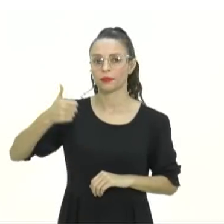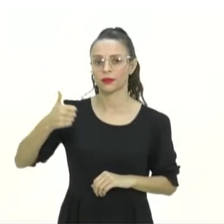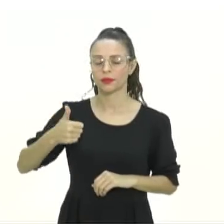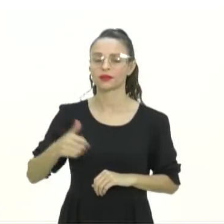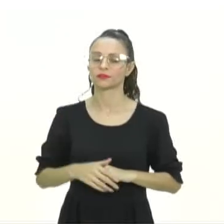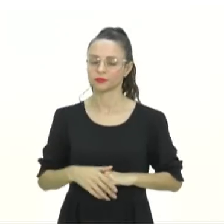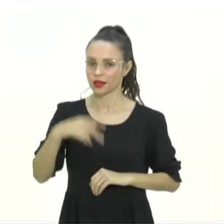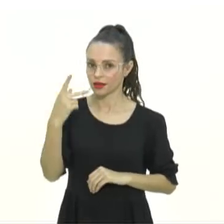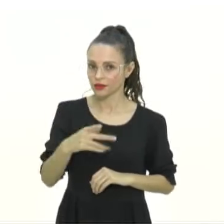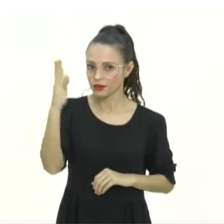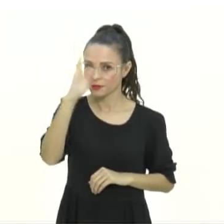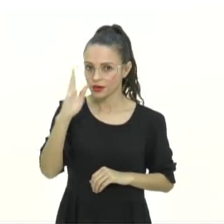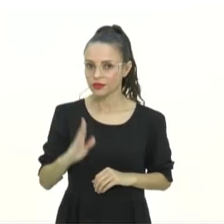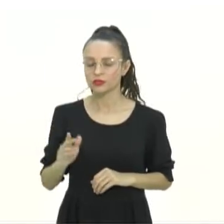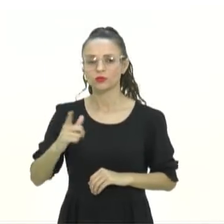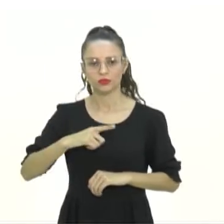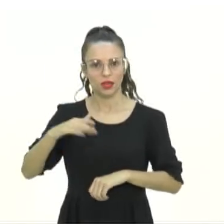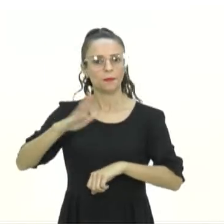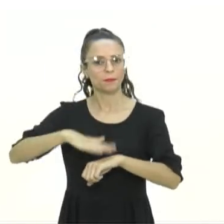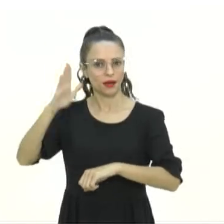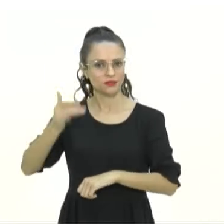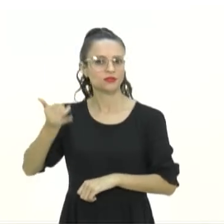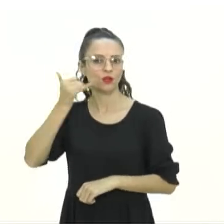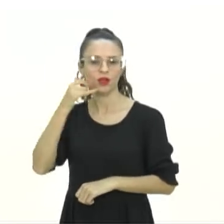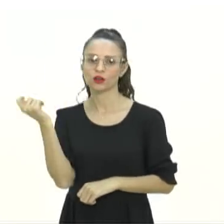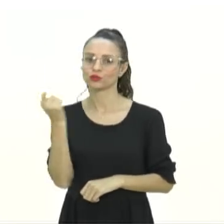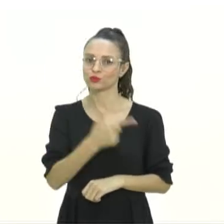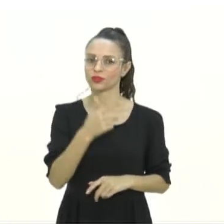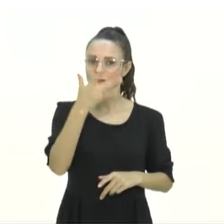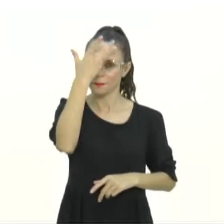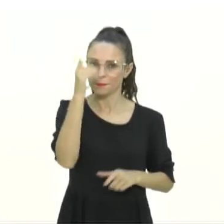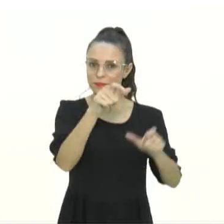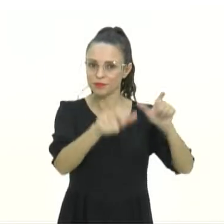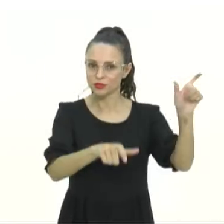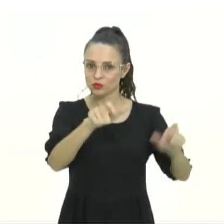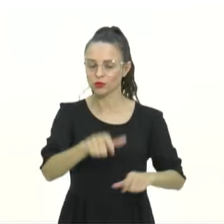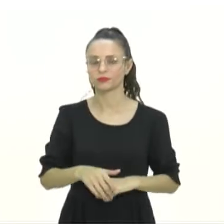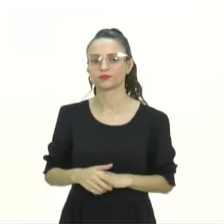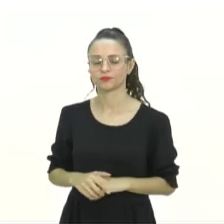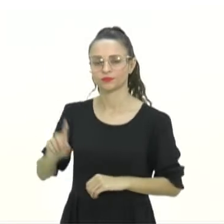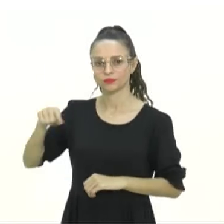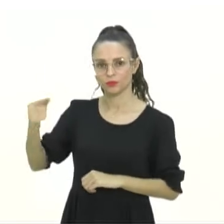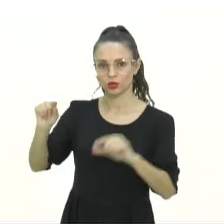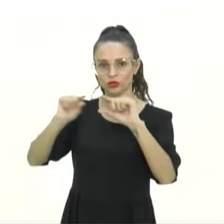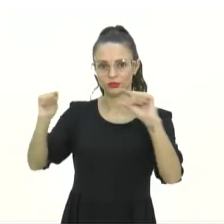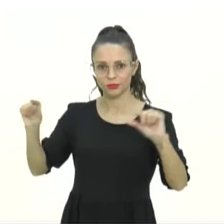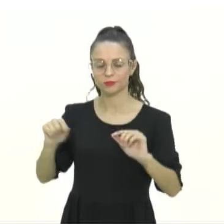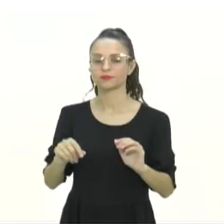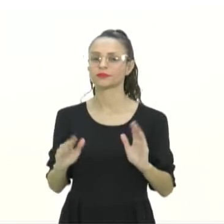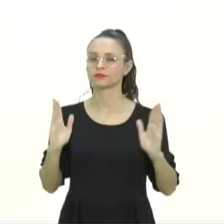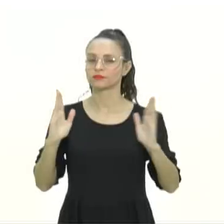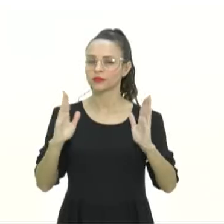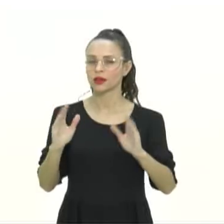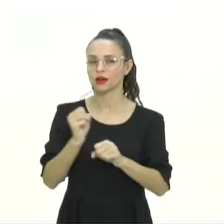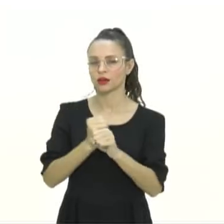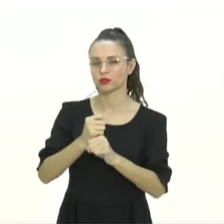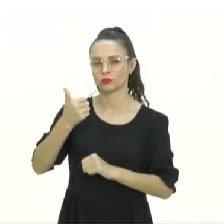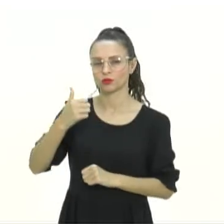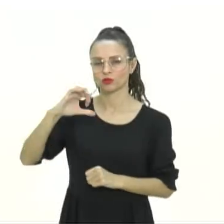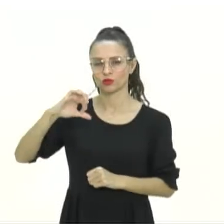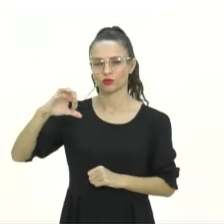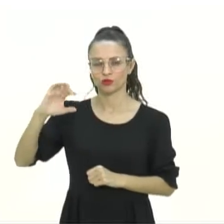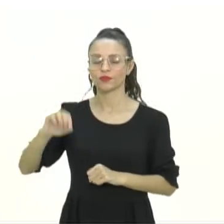no Brasil há mais celulares do que pessoas. A próxima, na década de 1990 é que